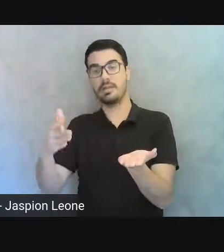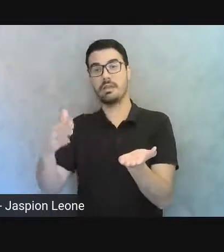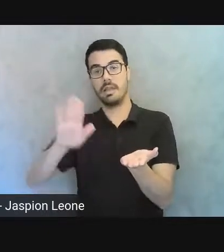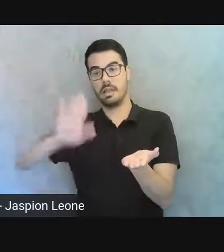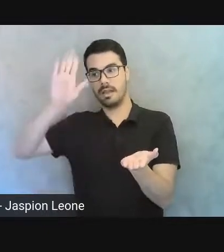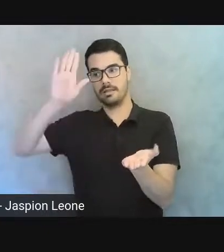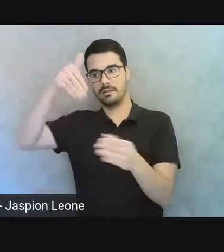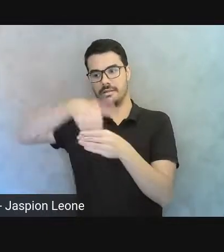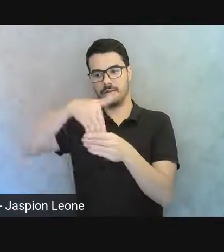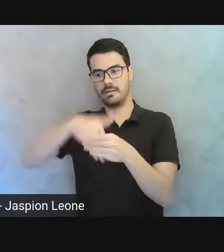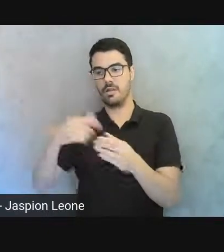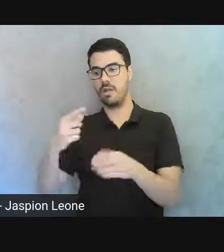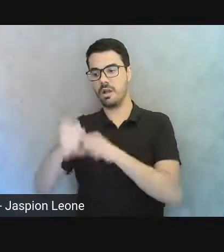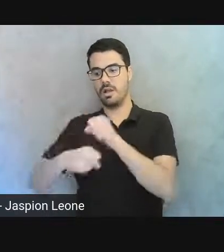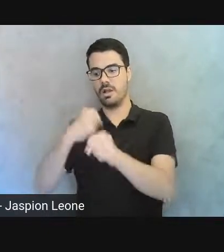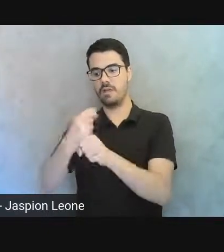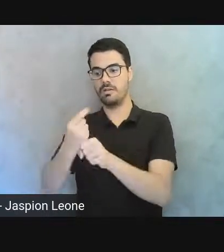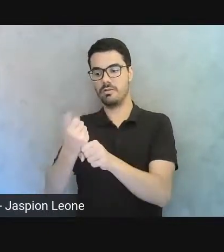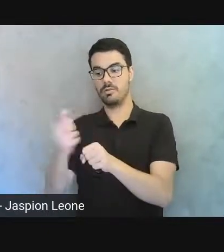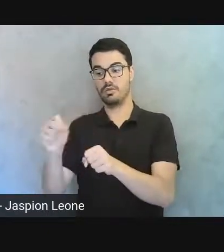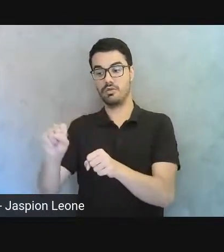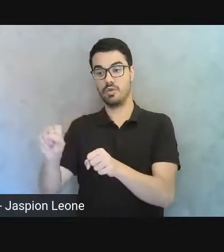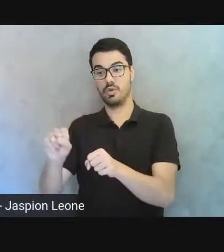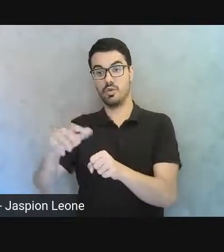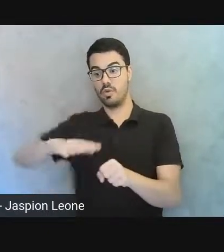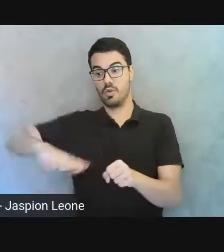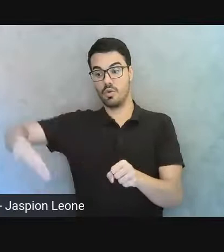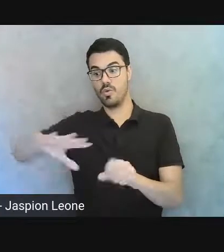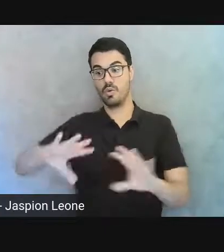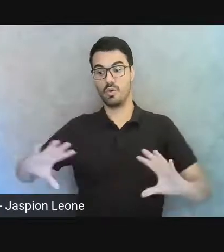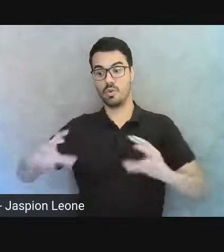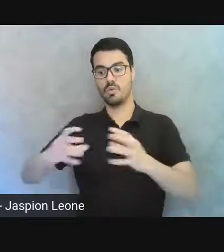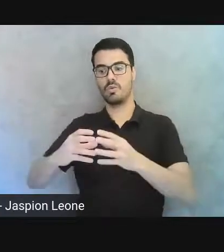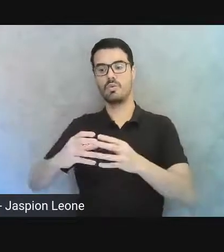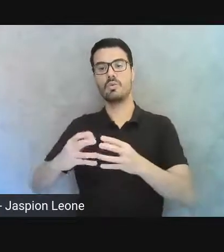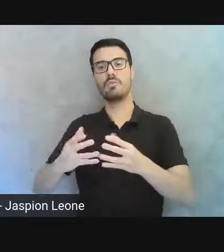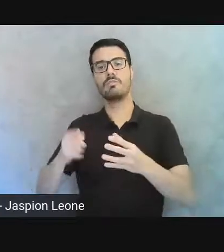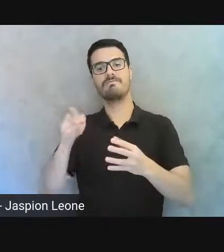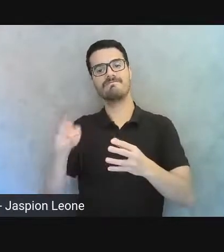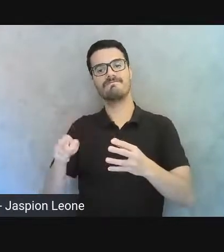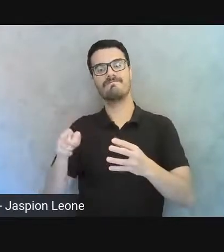2018, né, o sistema político ele reagiu ao fim de doações de empresas,